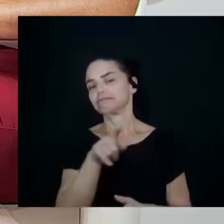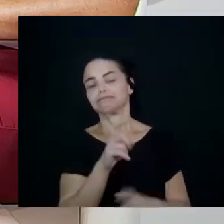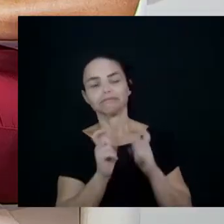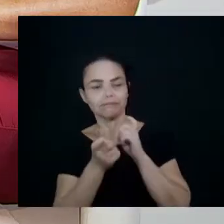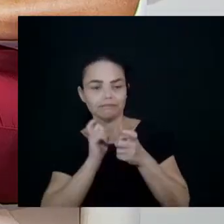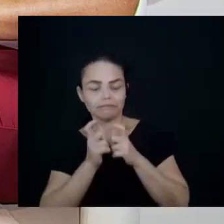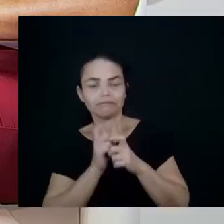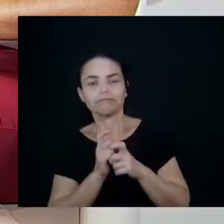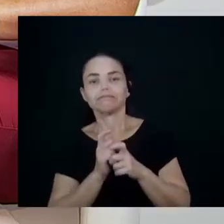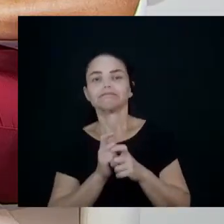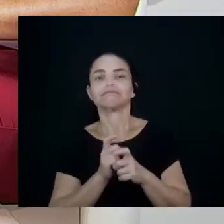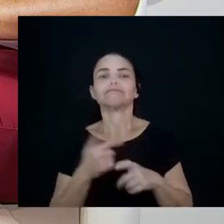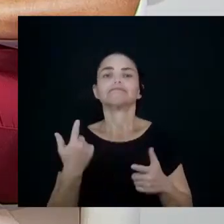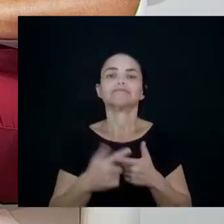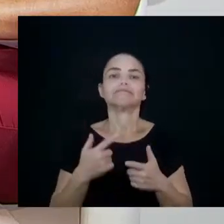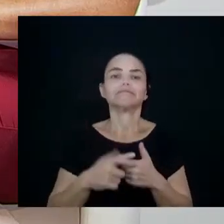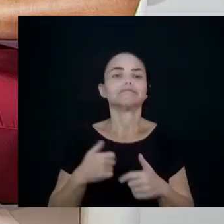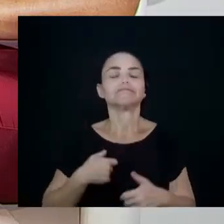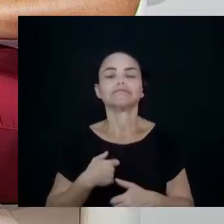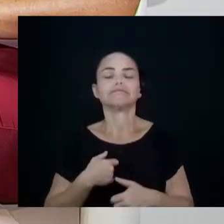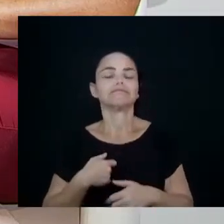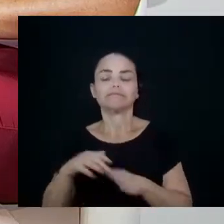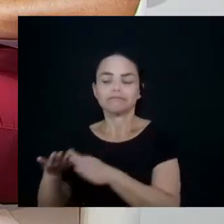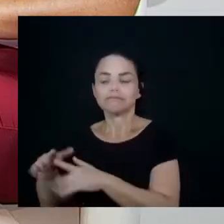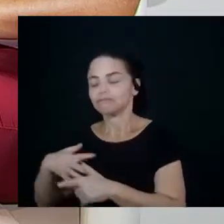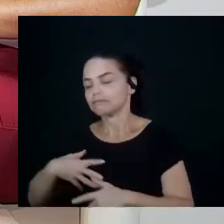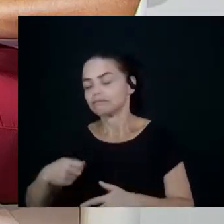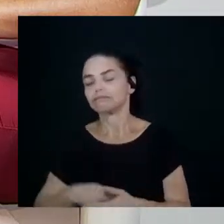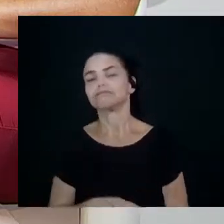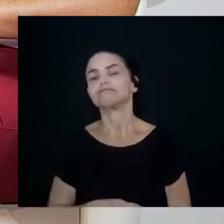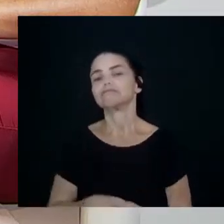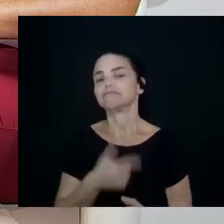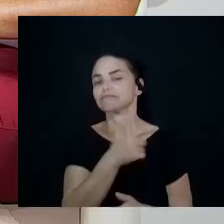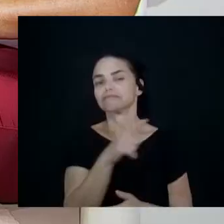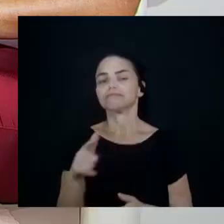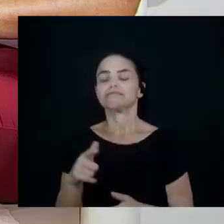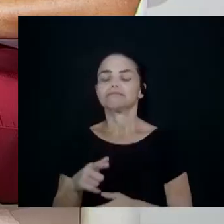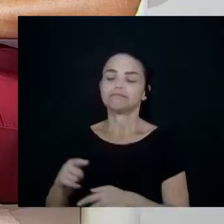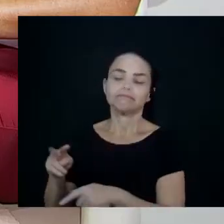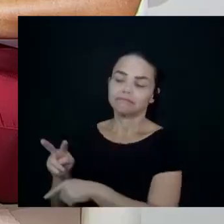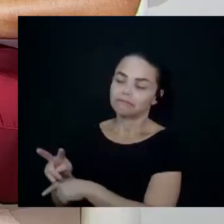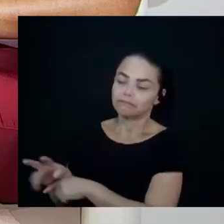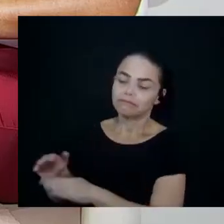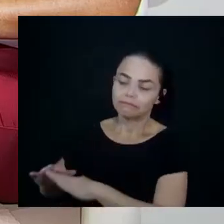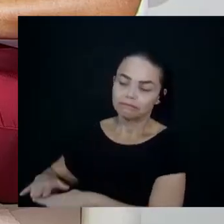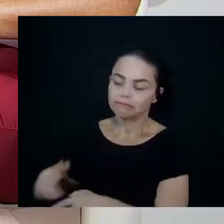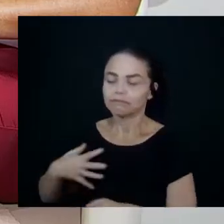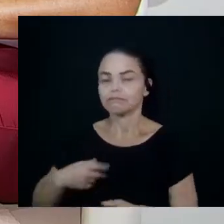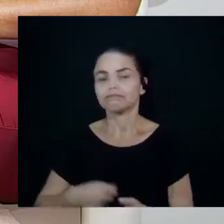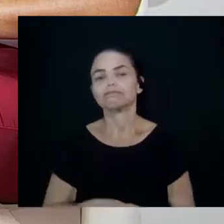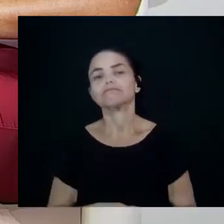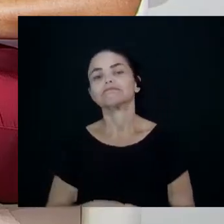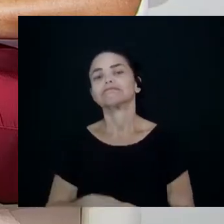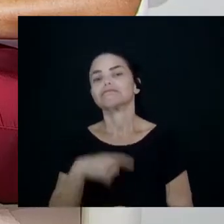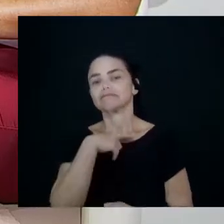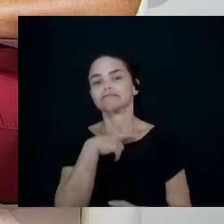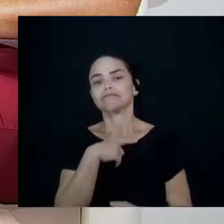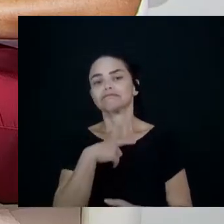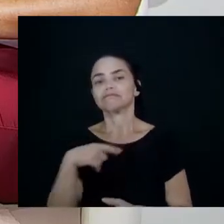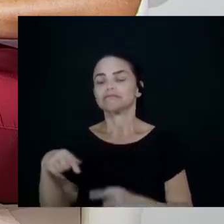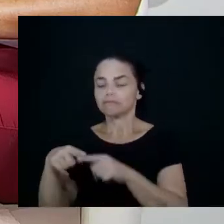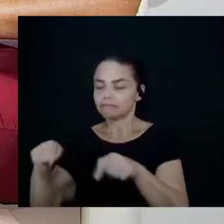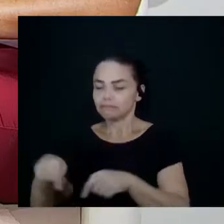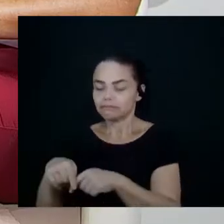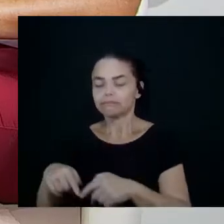para empreendedoras porque eu não tenho onde deixar meu filho. Isso. E eu não tenho com quem deixar. Vocês também têm, inclusive, essa questão